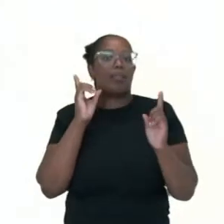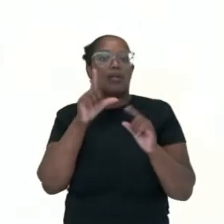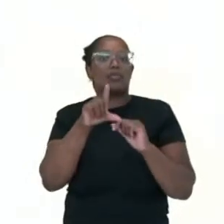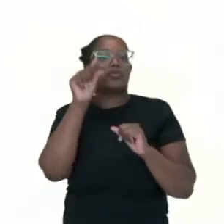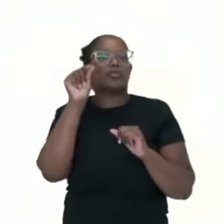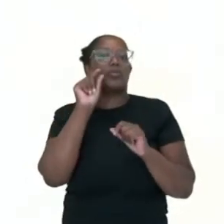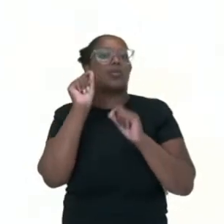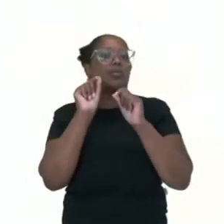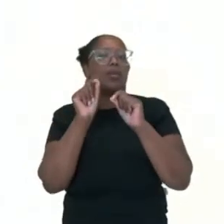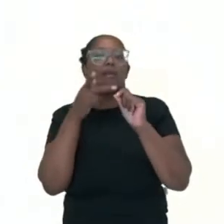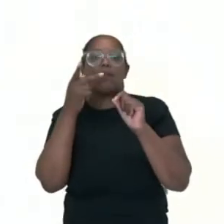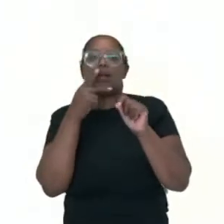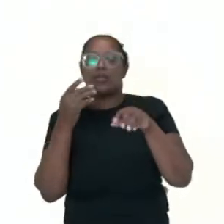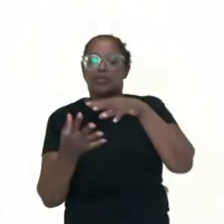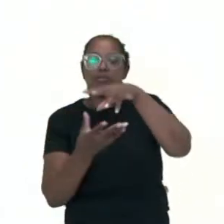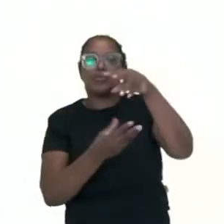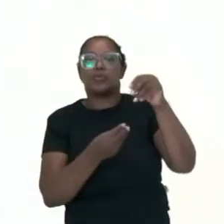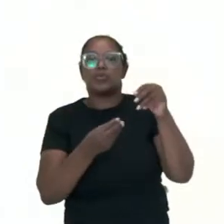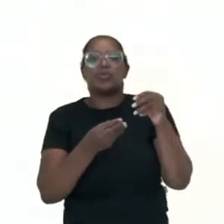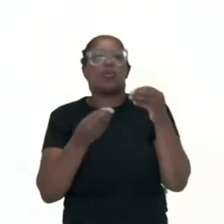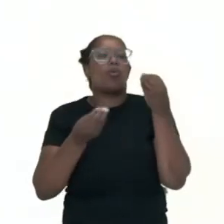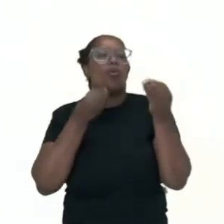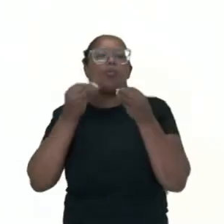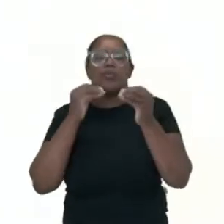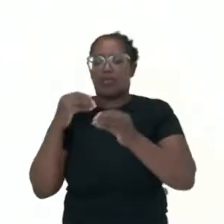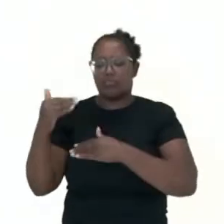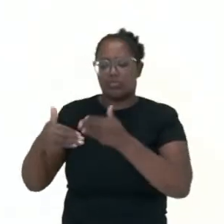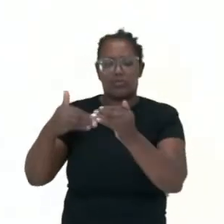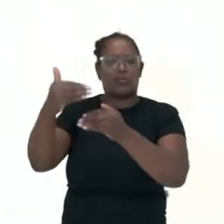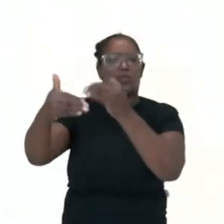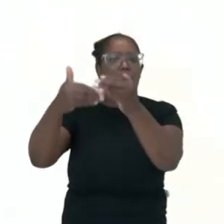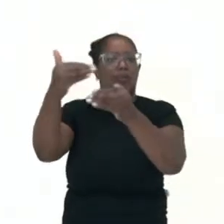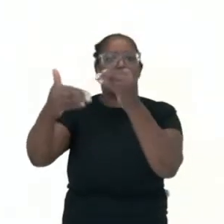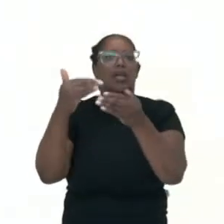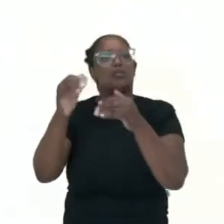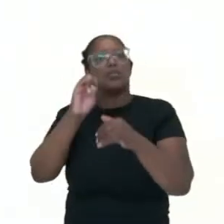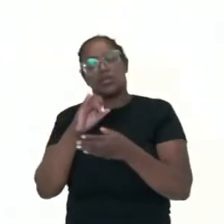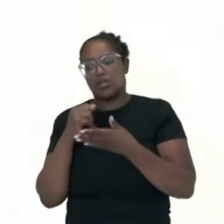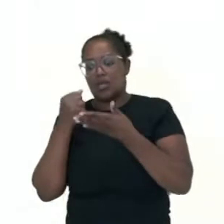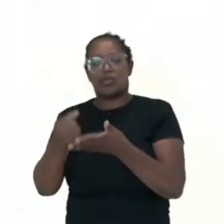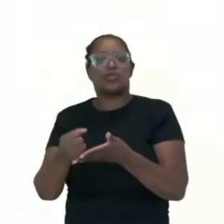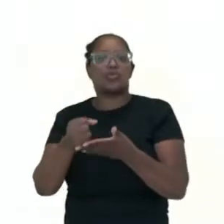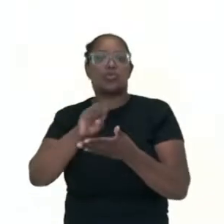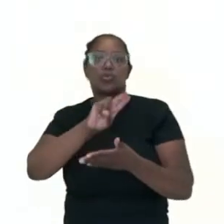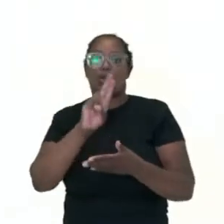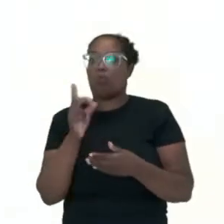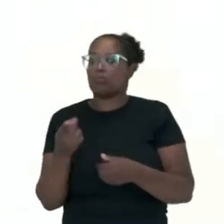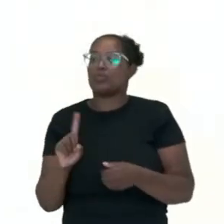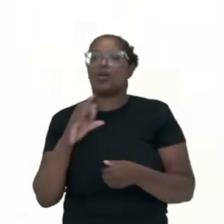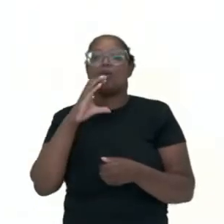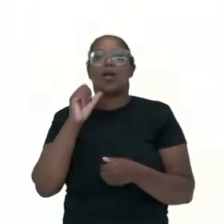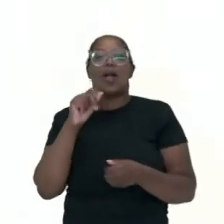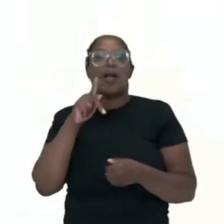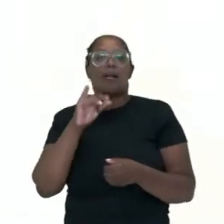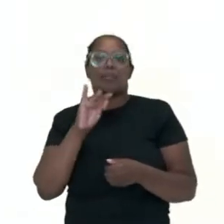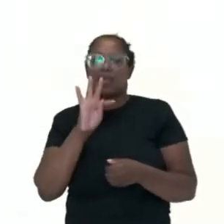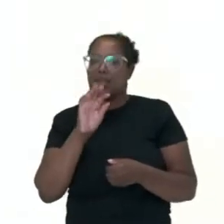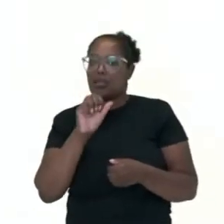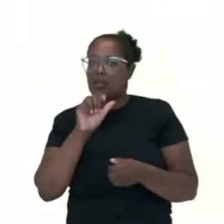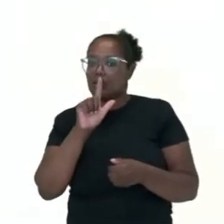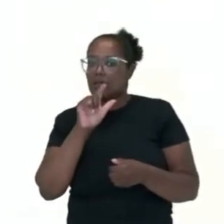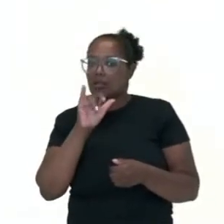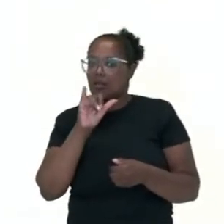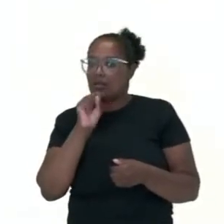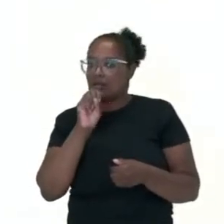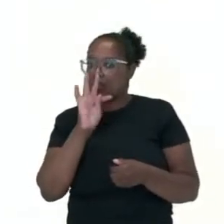mundo. Esse potencial desenvolvimento, claro que sustentado pela ideia capitalista dos Estados Unidos, permanecendo